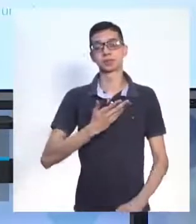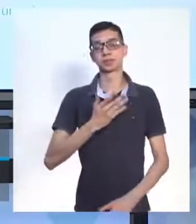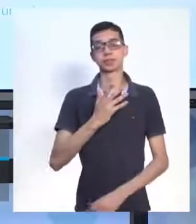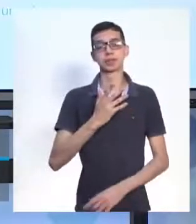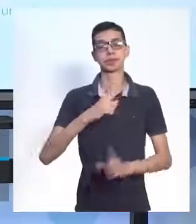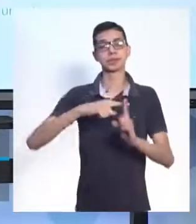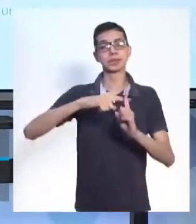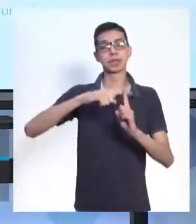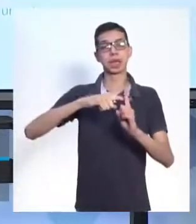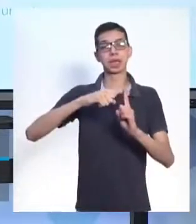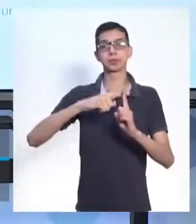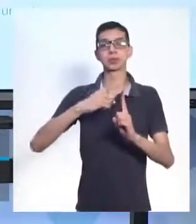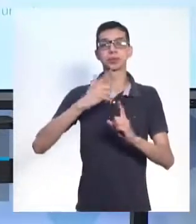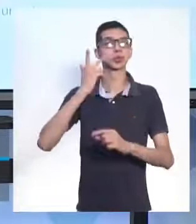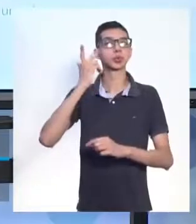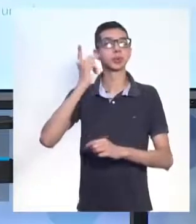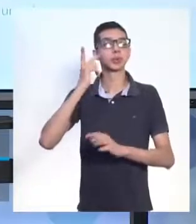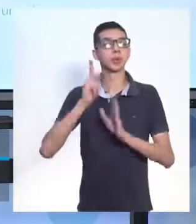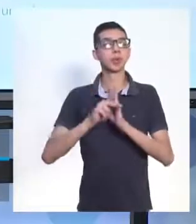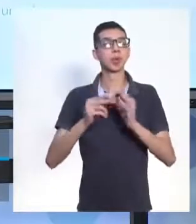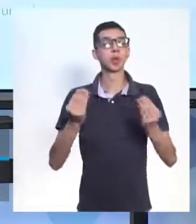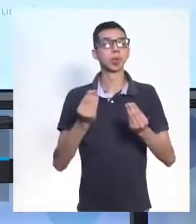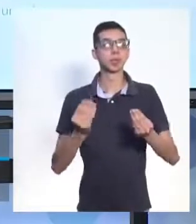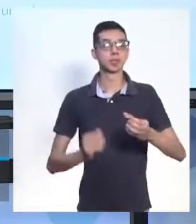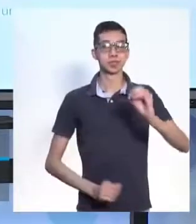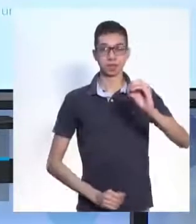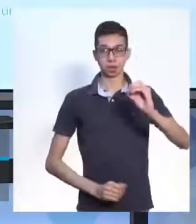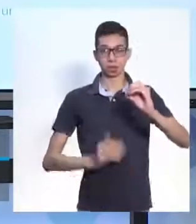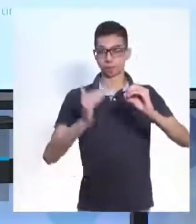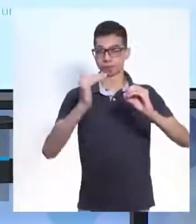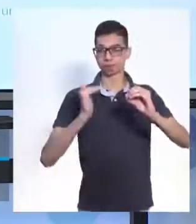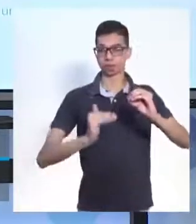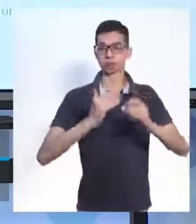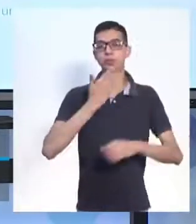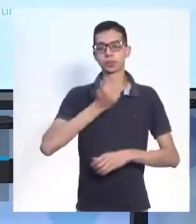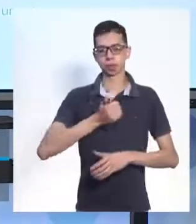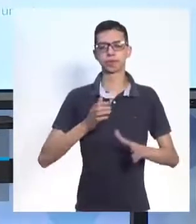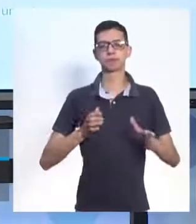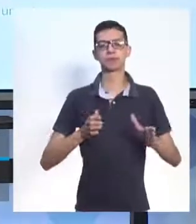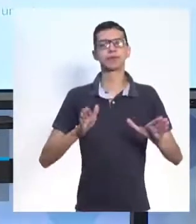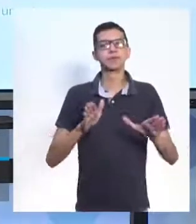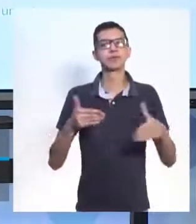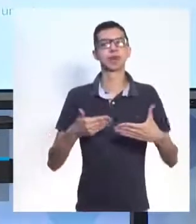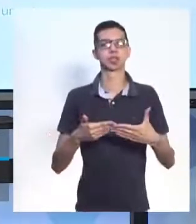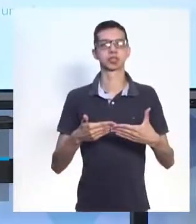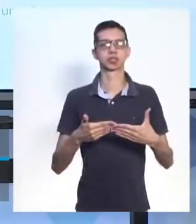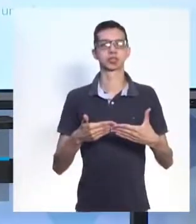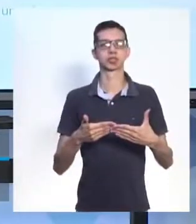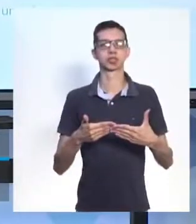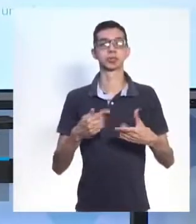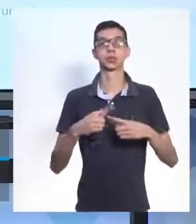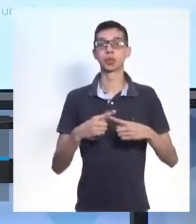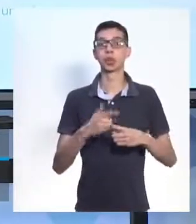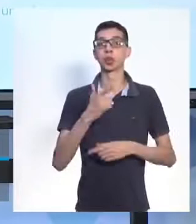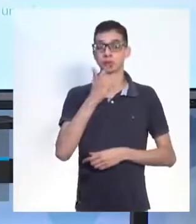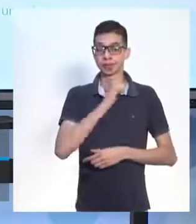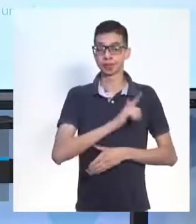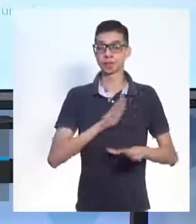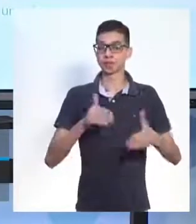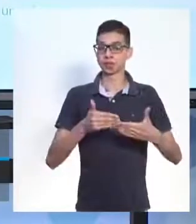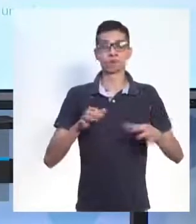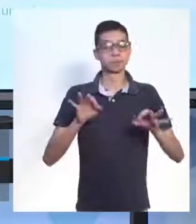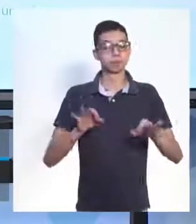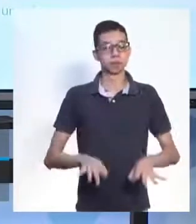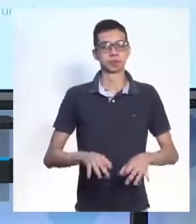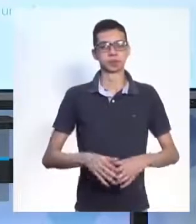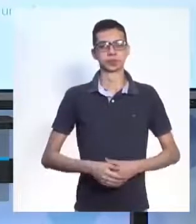próximos de zero, aí, no caso até menores que zero, o ideal seria em ambientes fechados. você conseguir lacrar, você conseguir